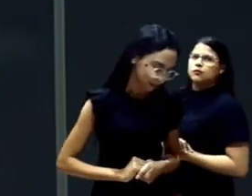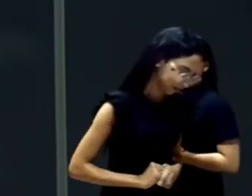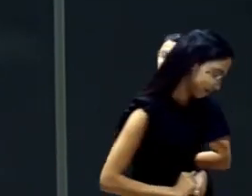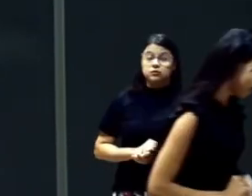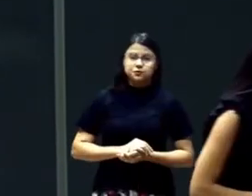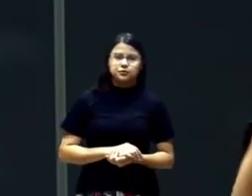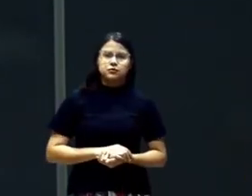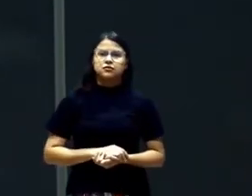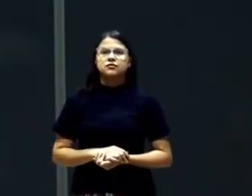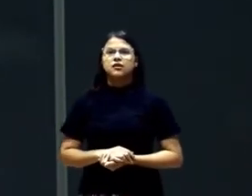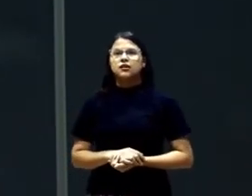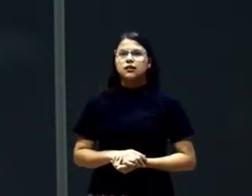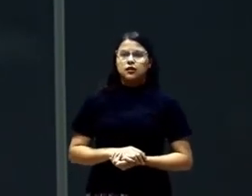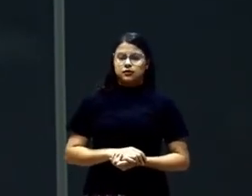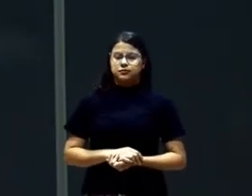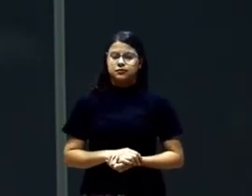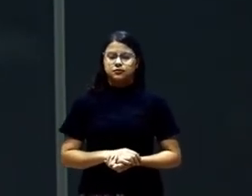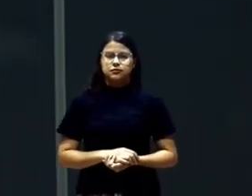vivendo um momento